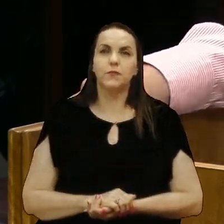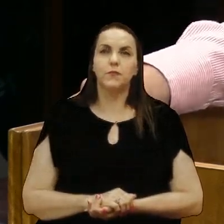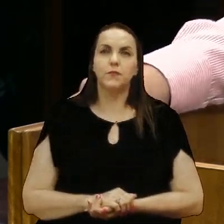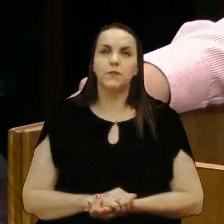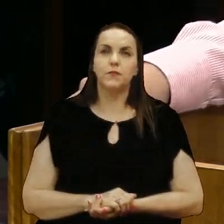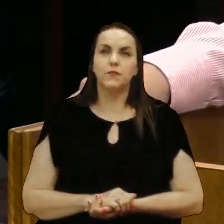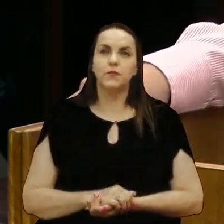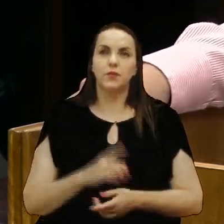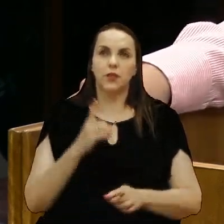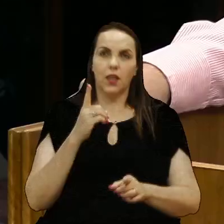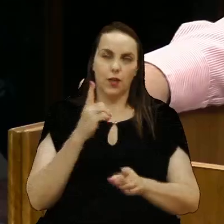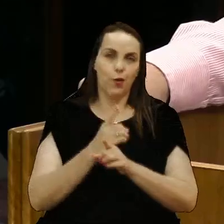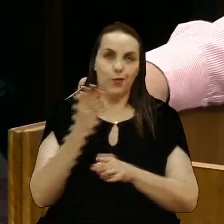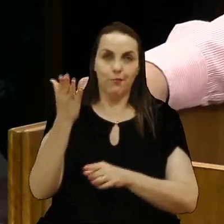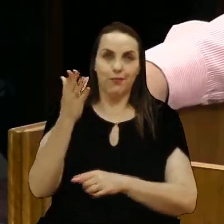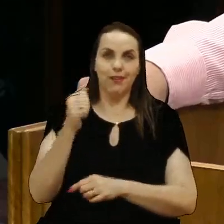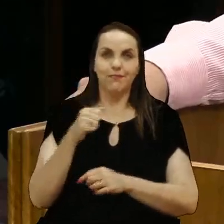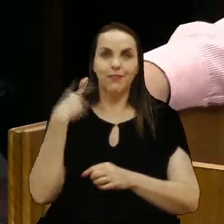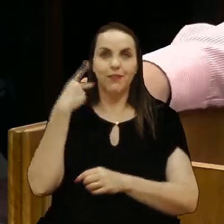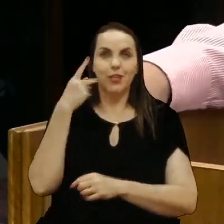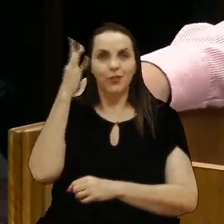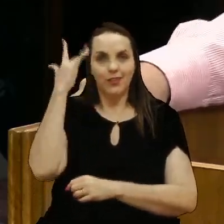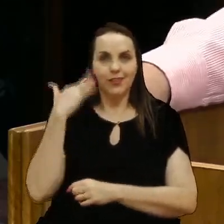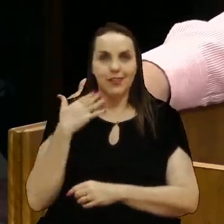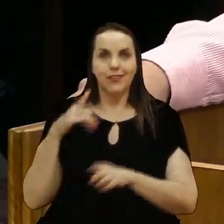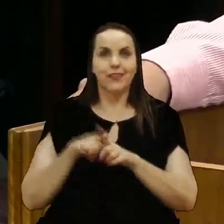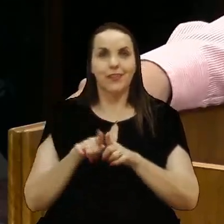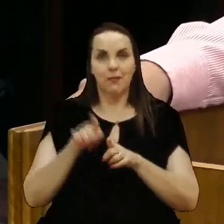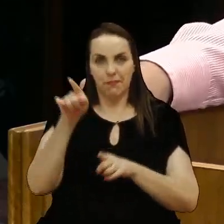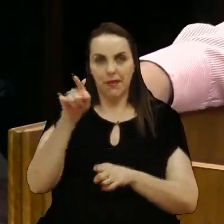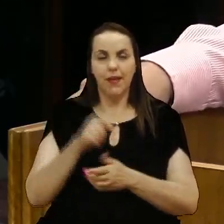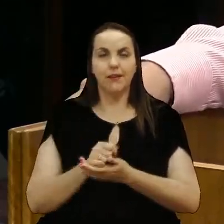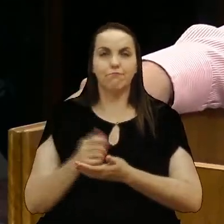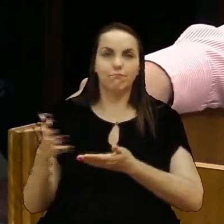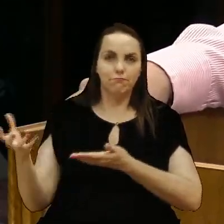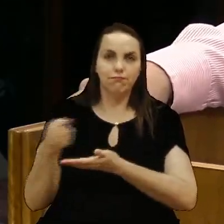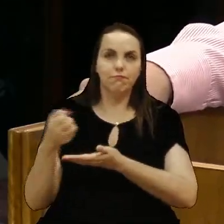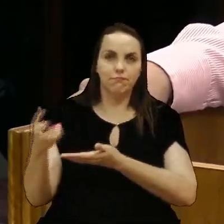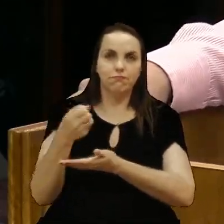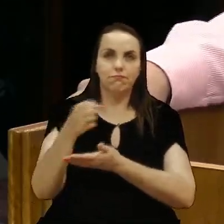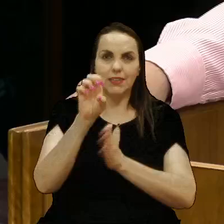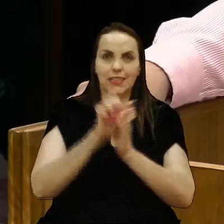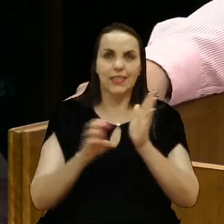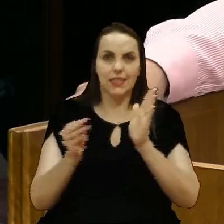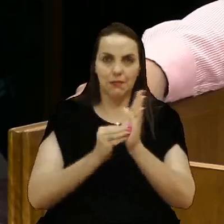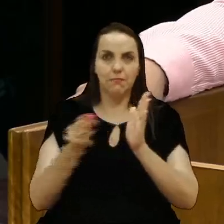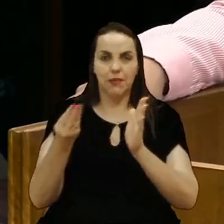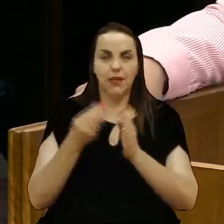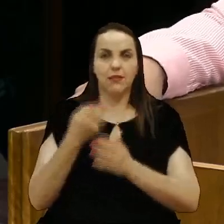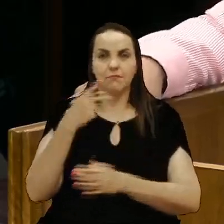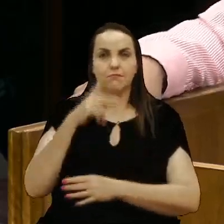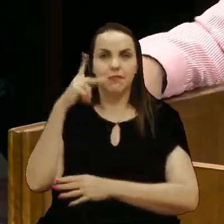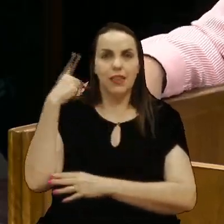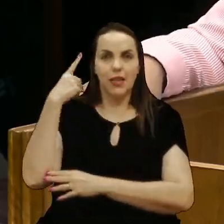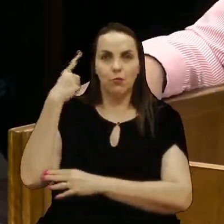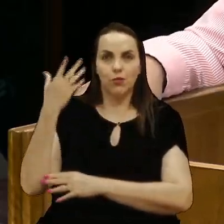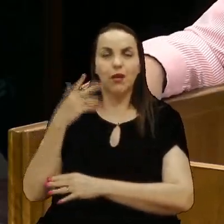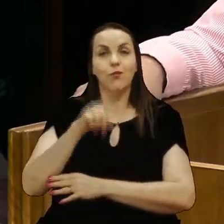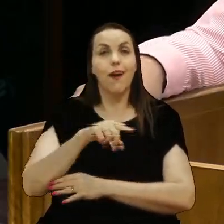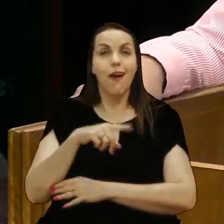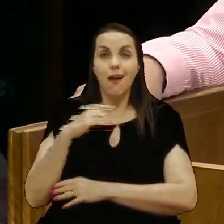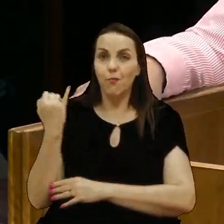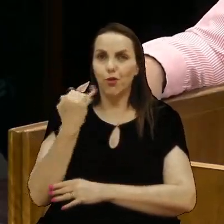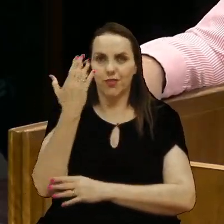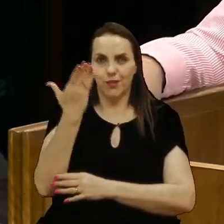Nos encontramos lá, a vereadora Daiane Mello também estava lá nessa toada de buscar emendas parlamentares com seus deputados. Isso é muito